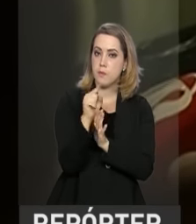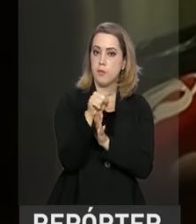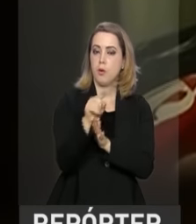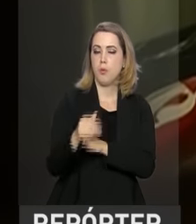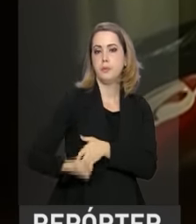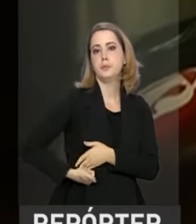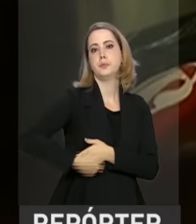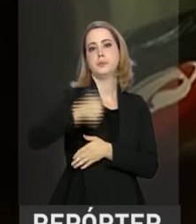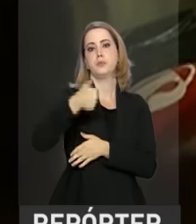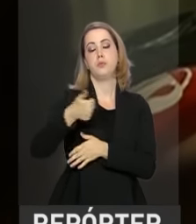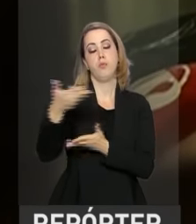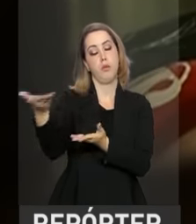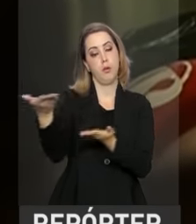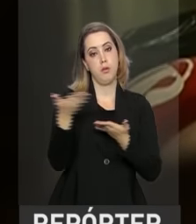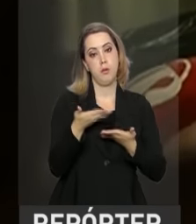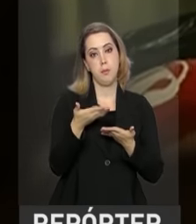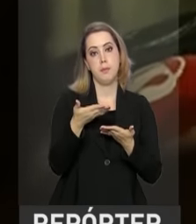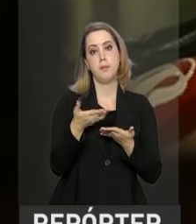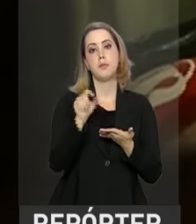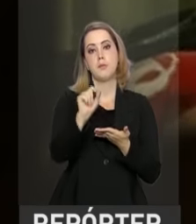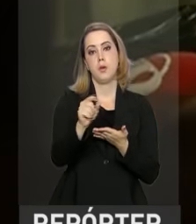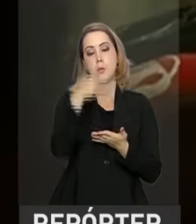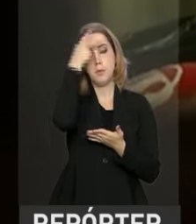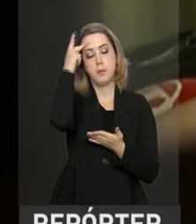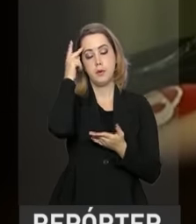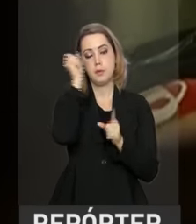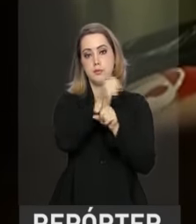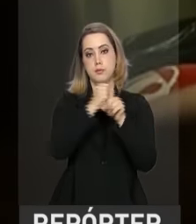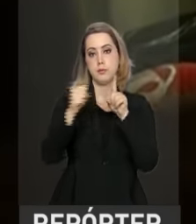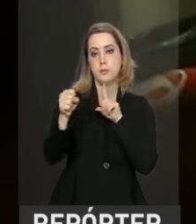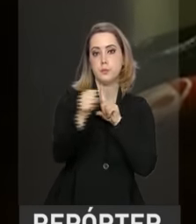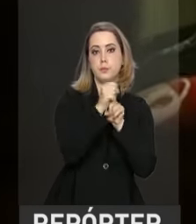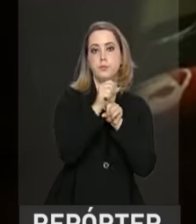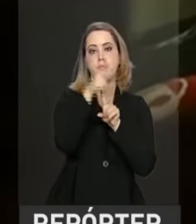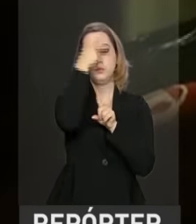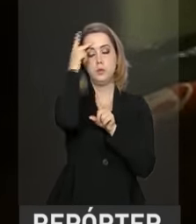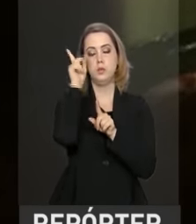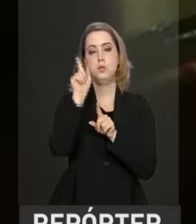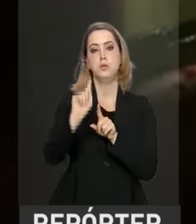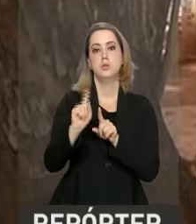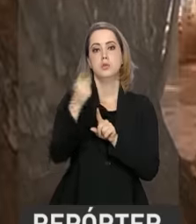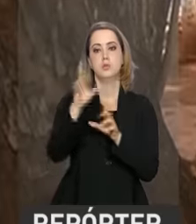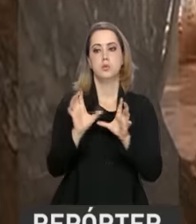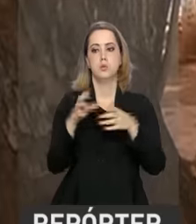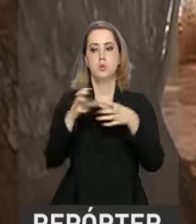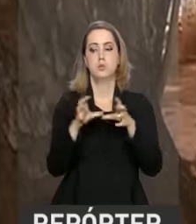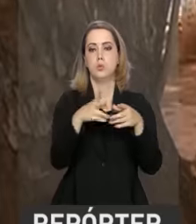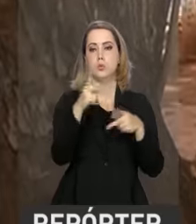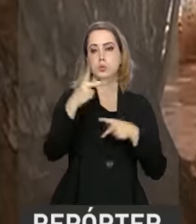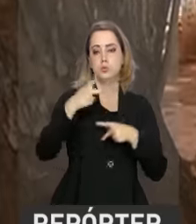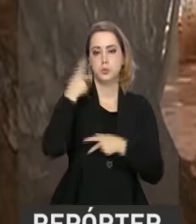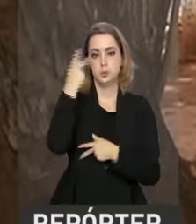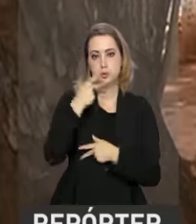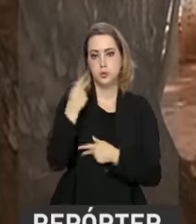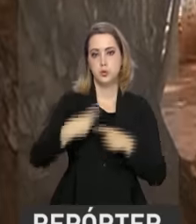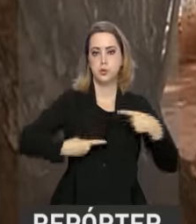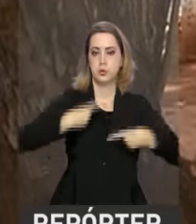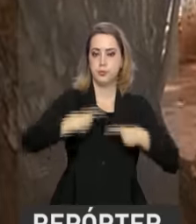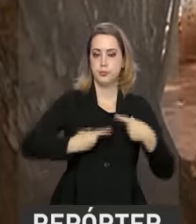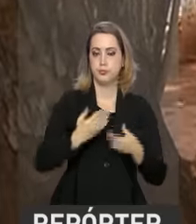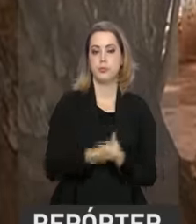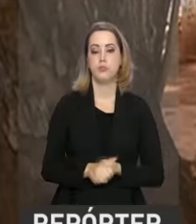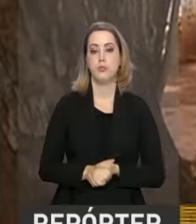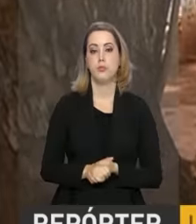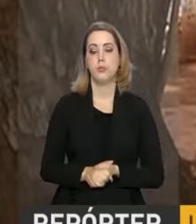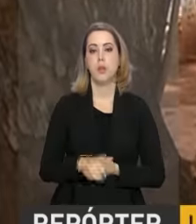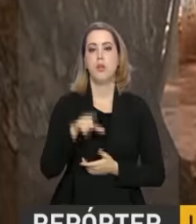bem recebida, não só pela sociedade, como pelos principais líderes partidários. De acordo com o ministro da Fazenda,